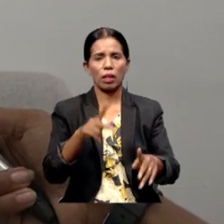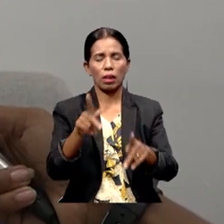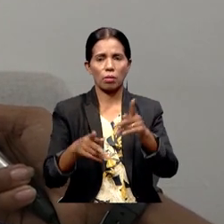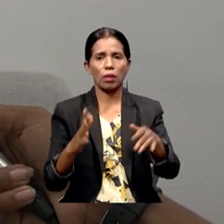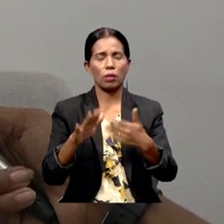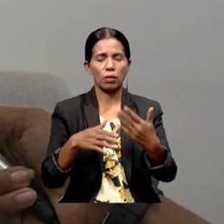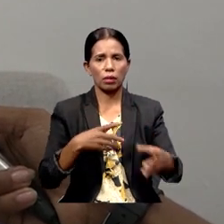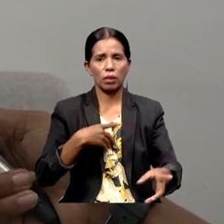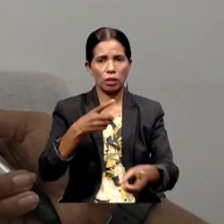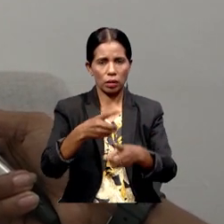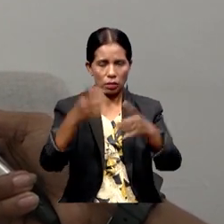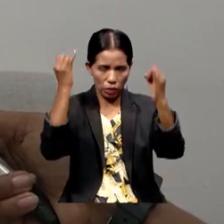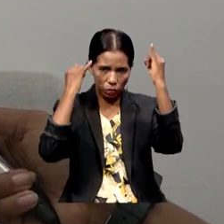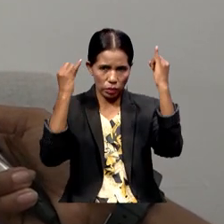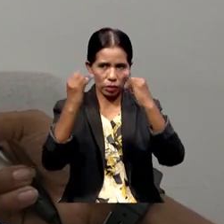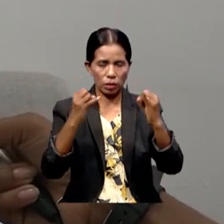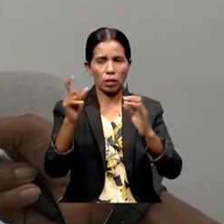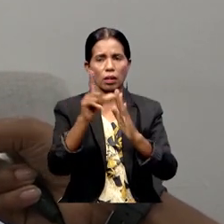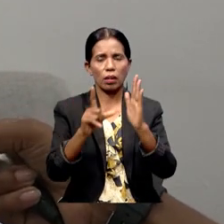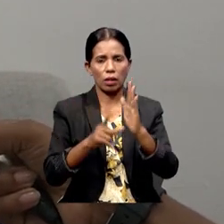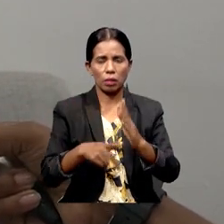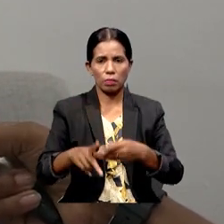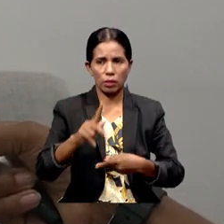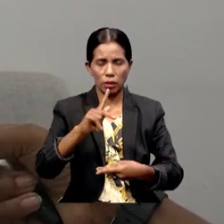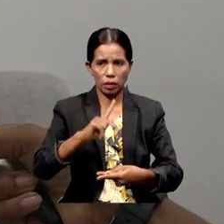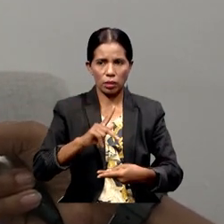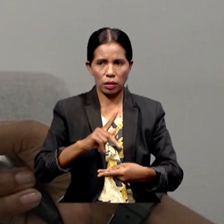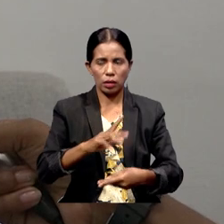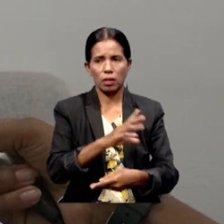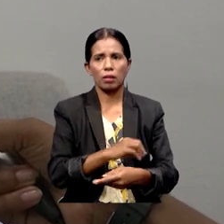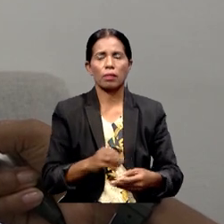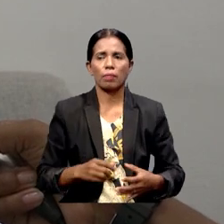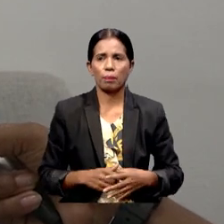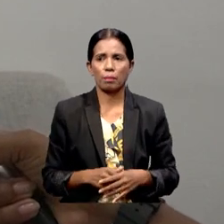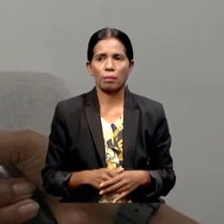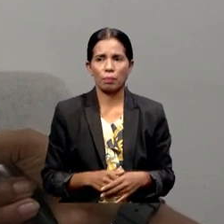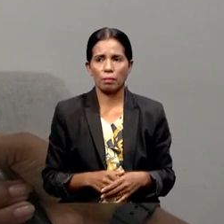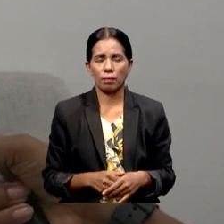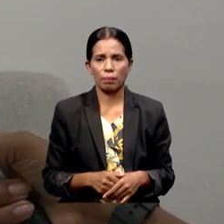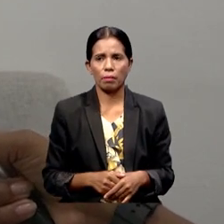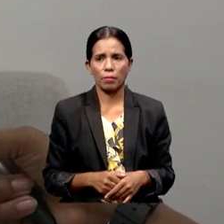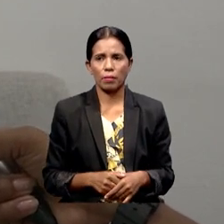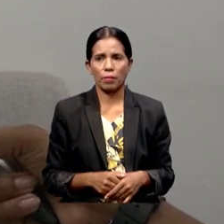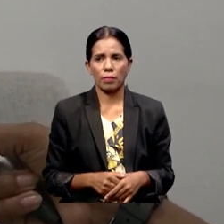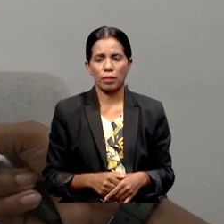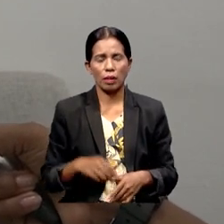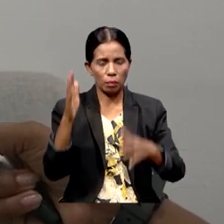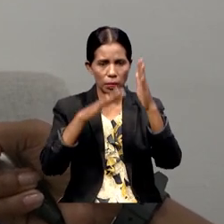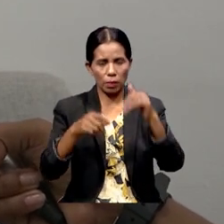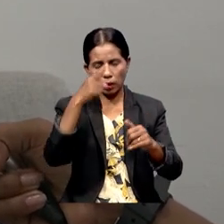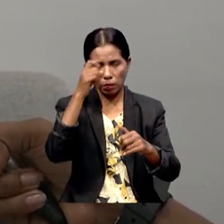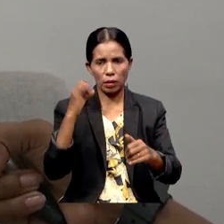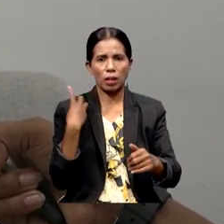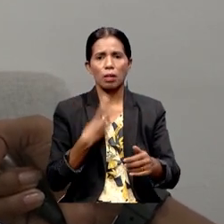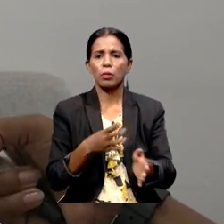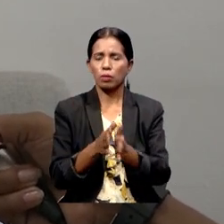direito a informasi ne be ke lei protege lei de proteção consumidor protege ne problema tamane ami izizi be